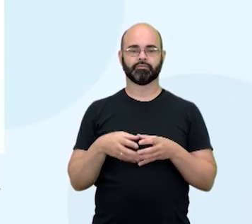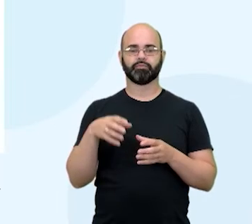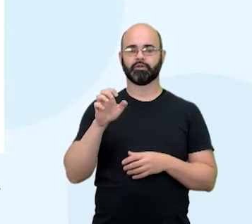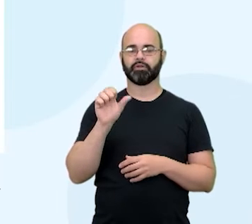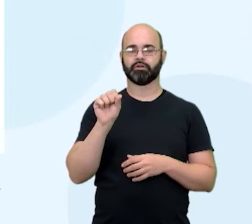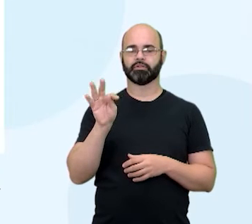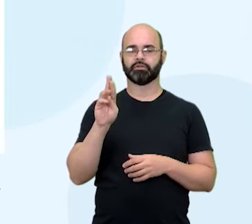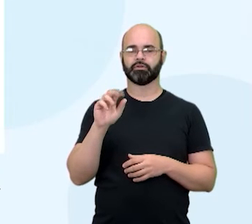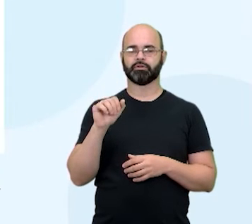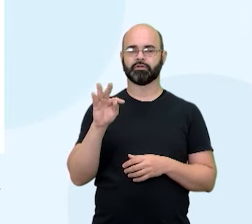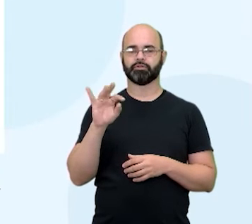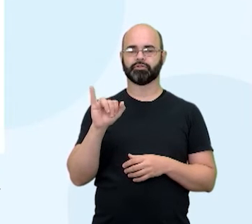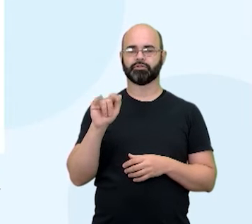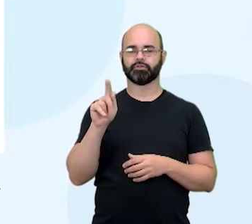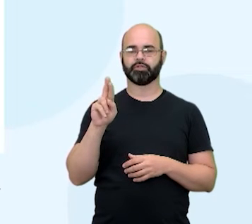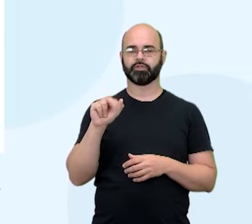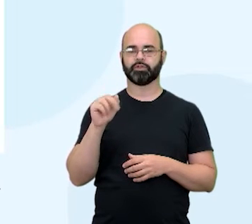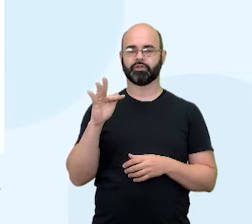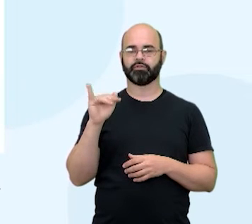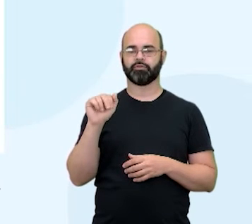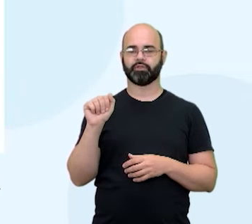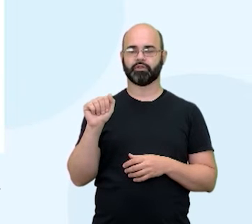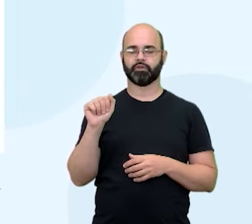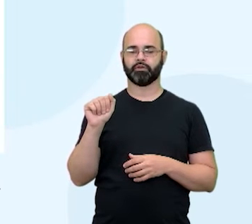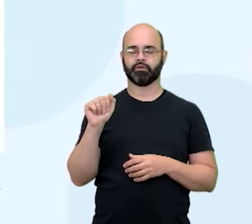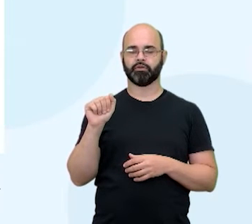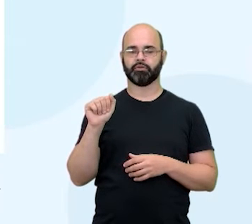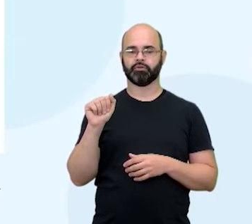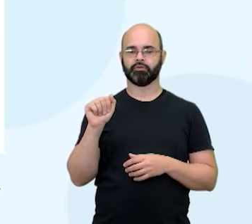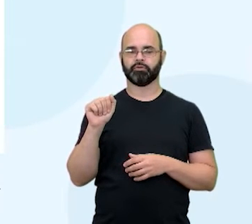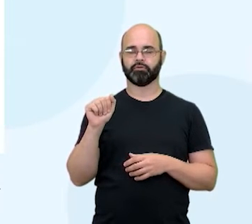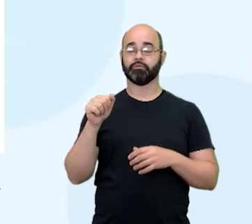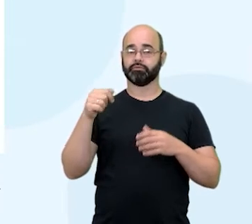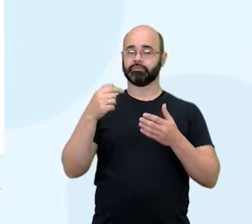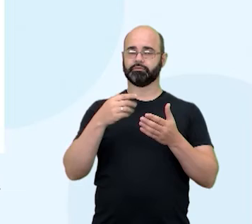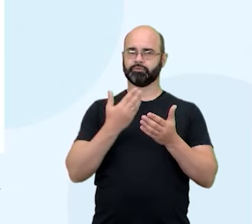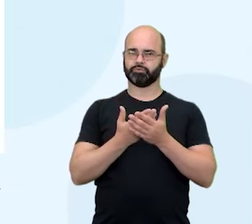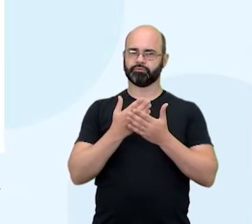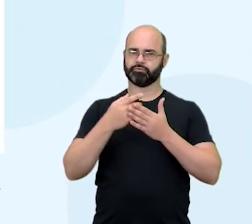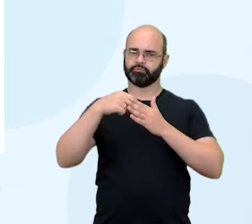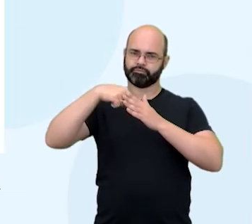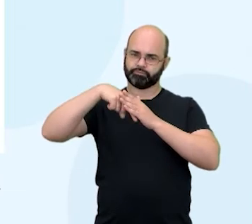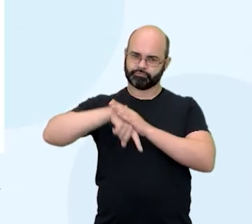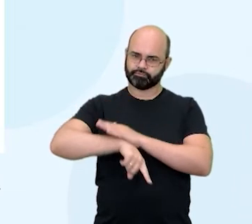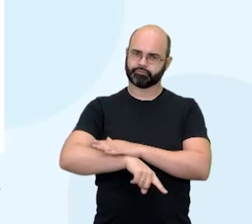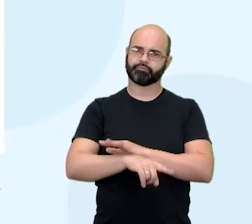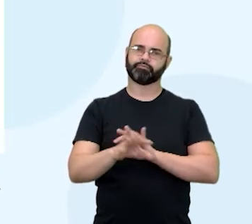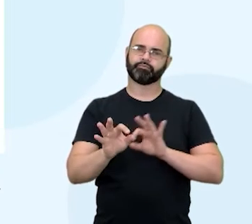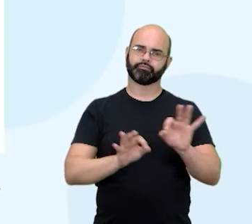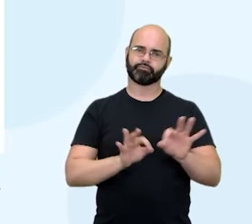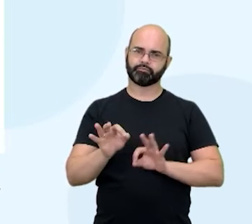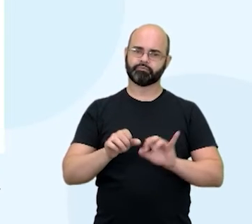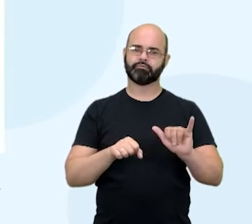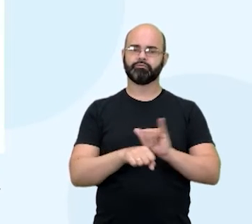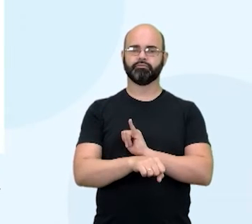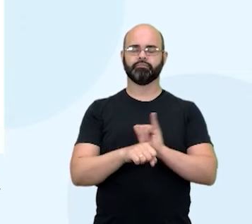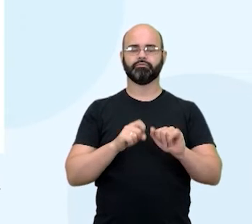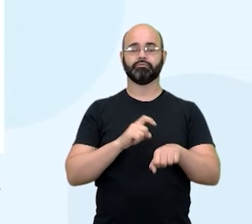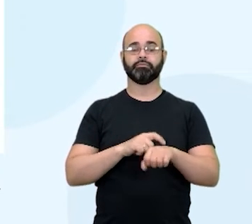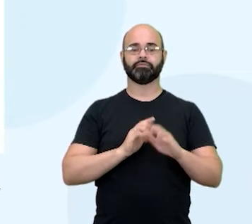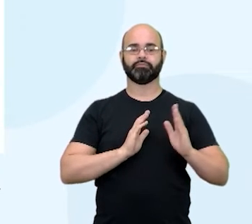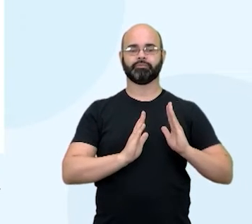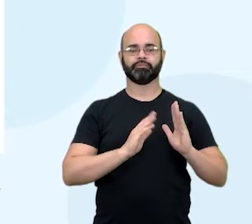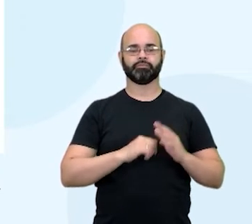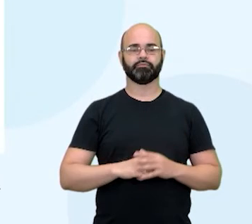do quaternário, né, para vocês terem uma ideia do aprofundamento do estudo, né, e da elaboração de um novo período,